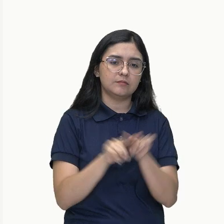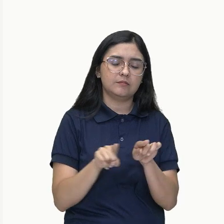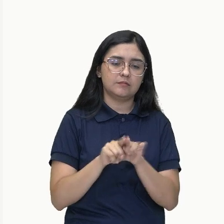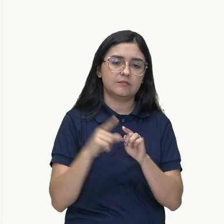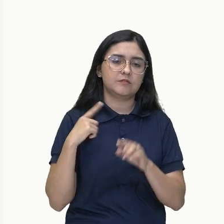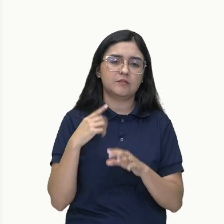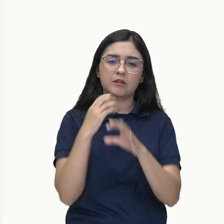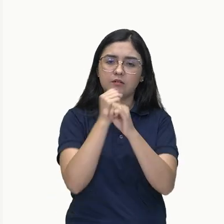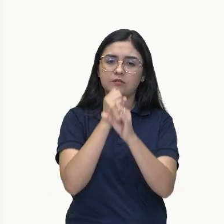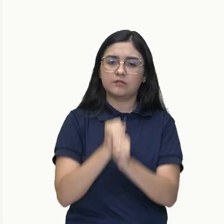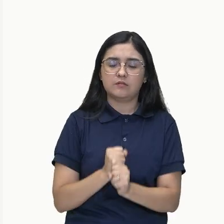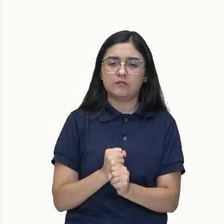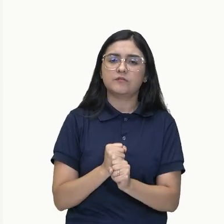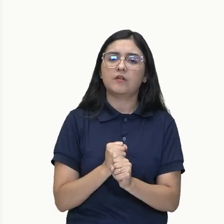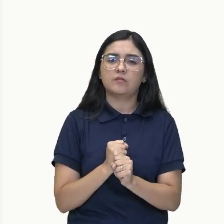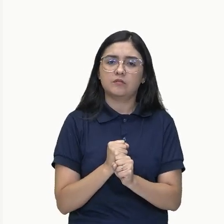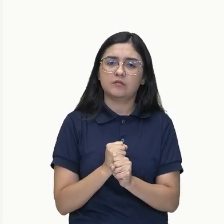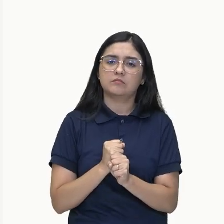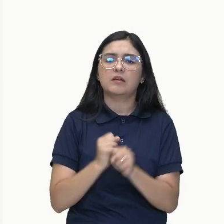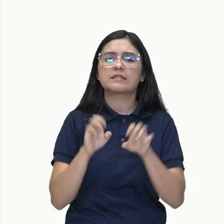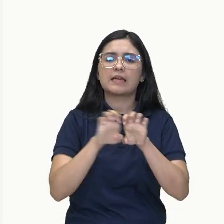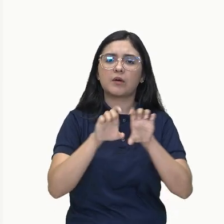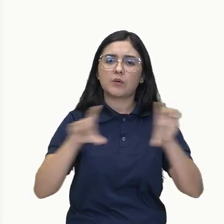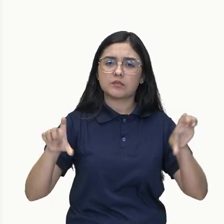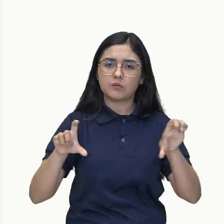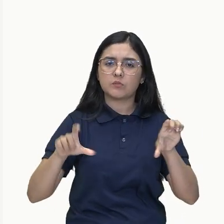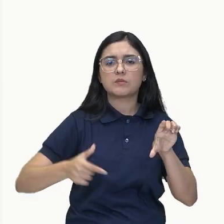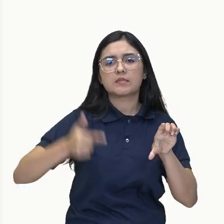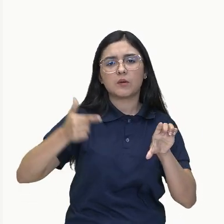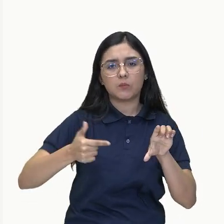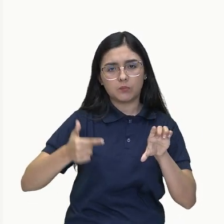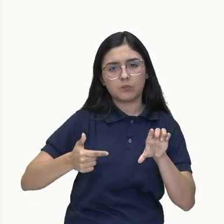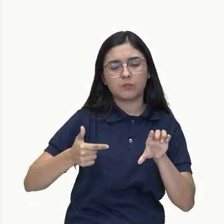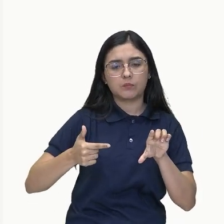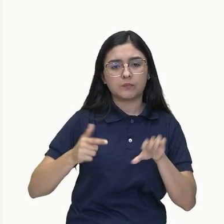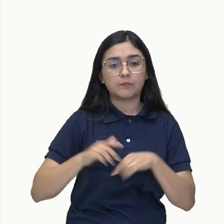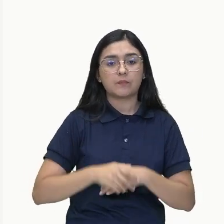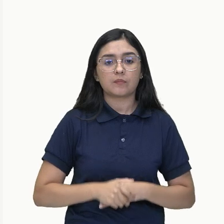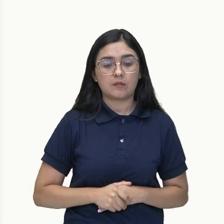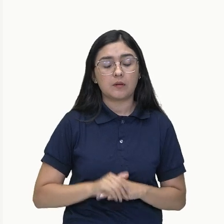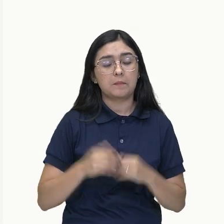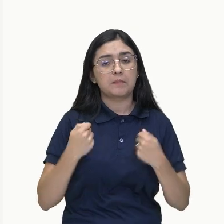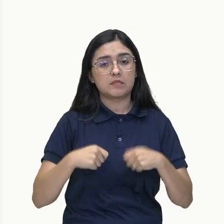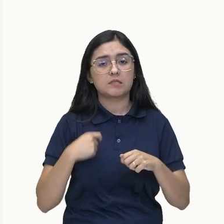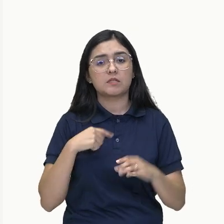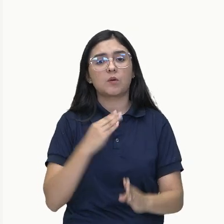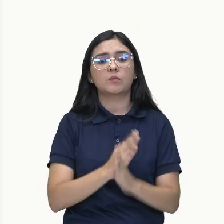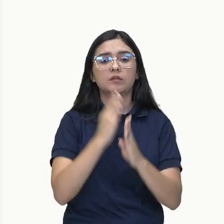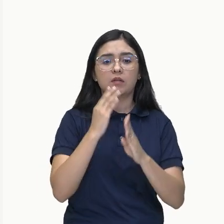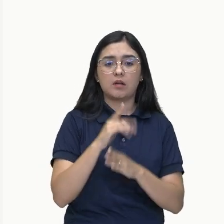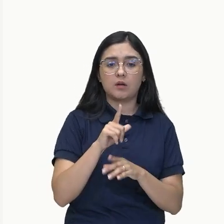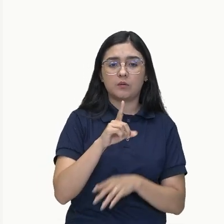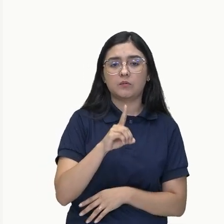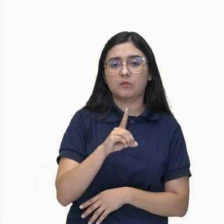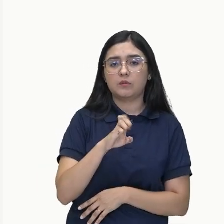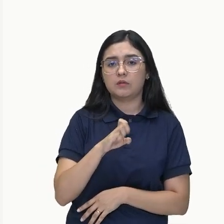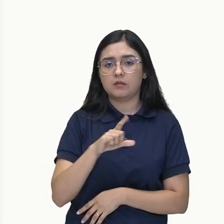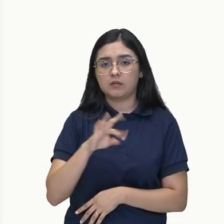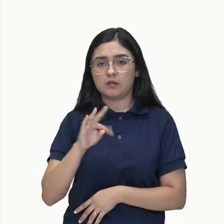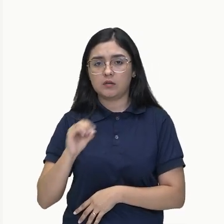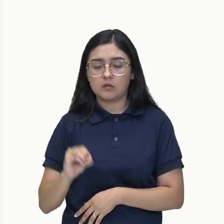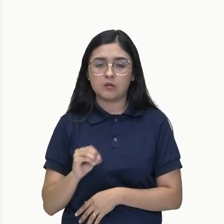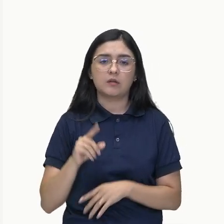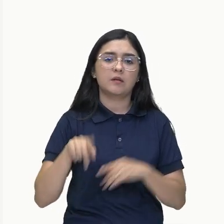calcular uma equação do segundo grau, que a gente precisa encontrar o delta, né? Depois a gente encontra